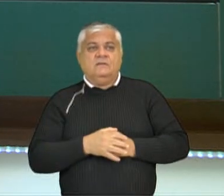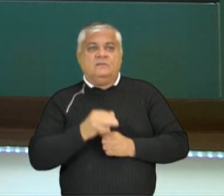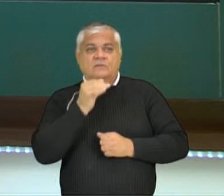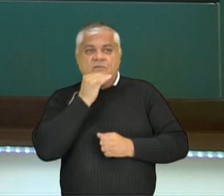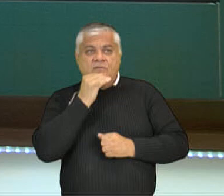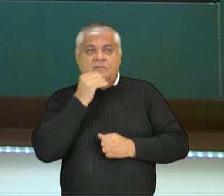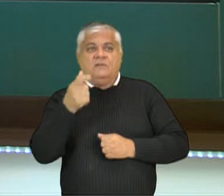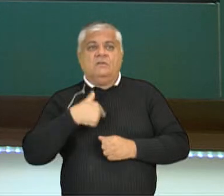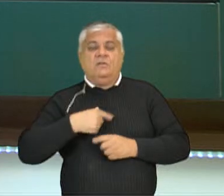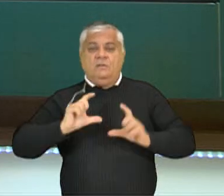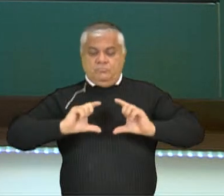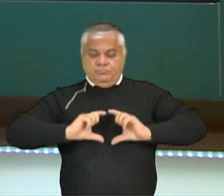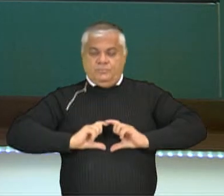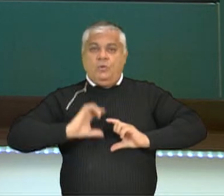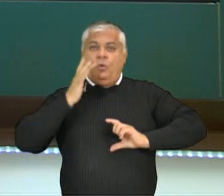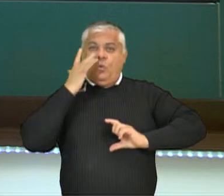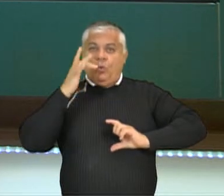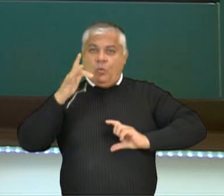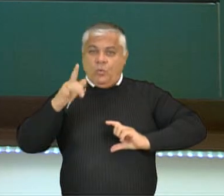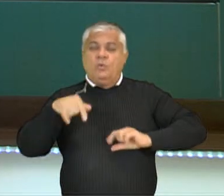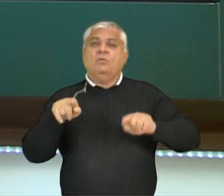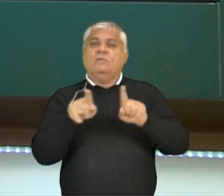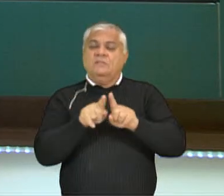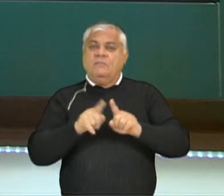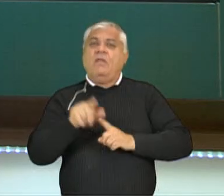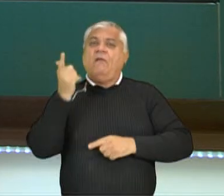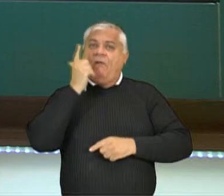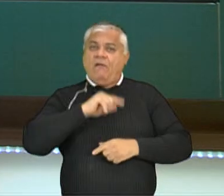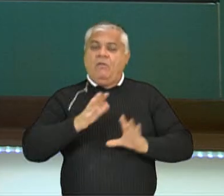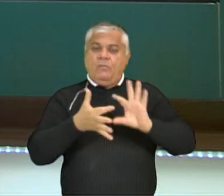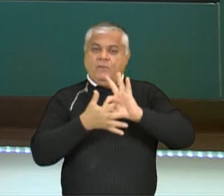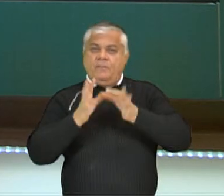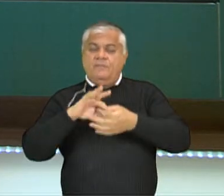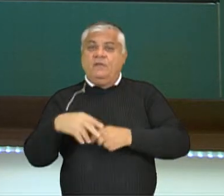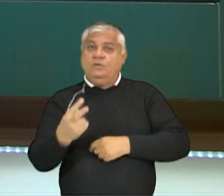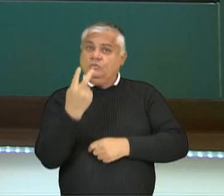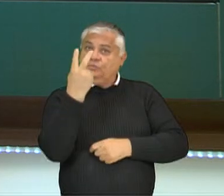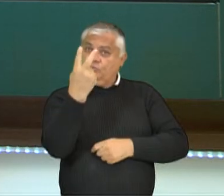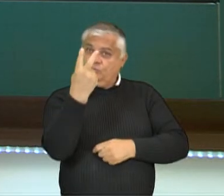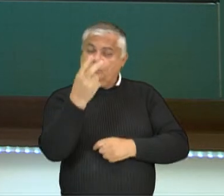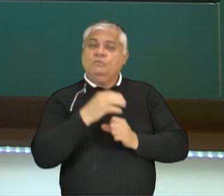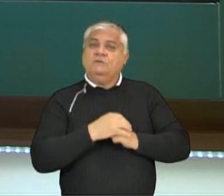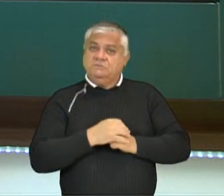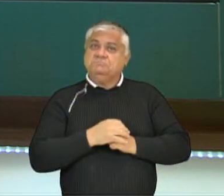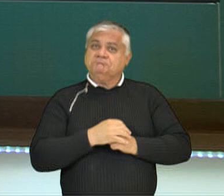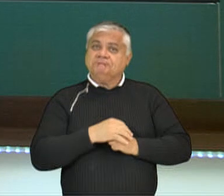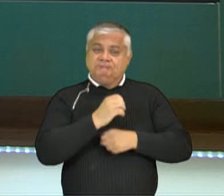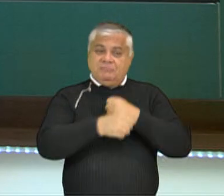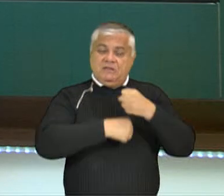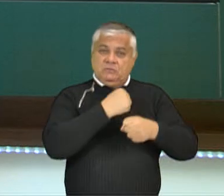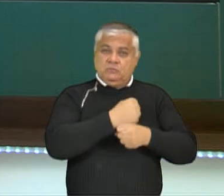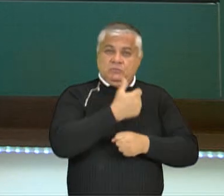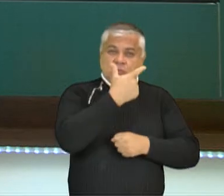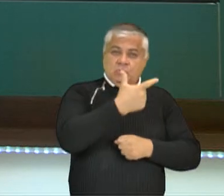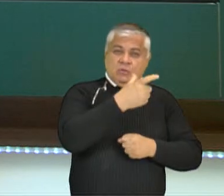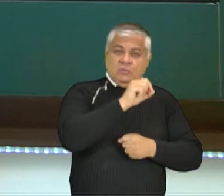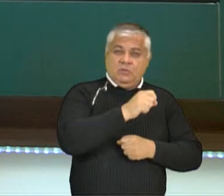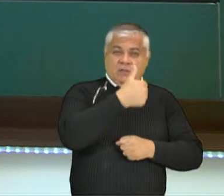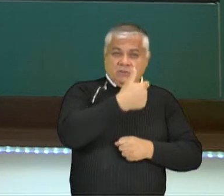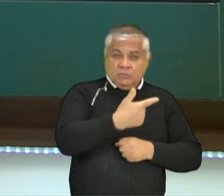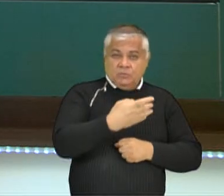Ele tem ouro e artilharia em duas Paralimpíadas, em 2014 e 2018. Então, ele tem